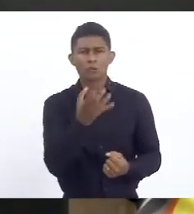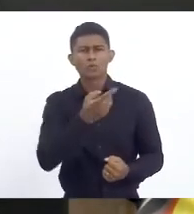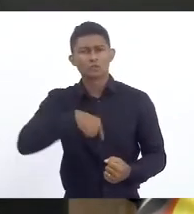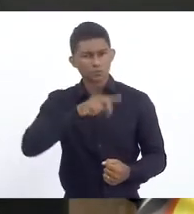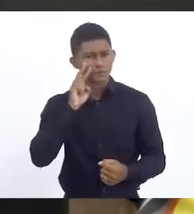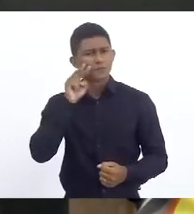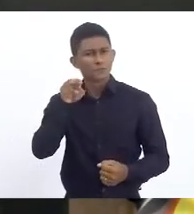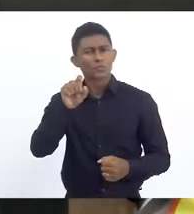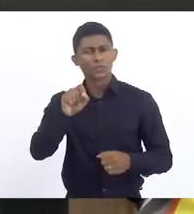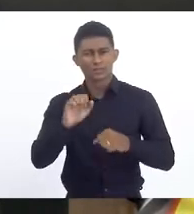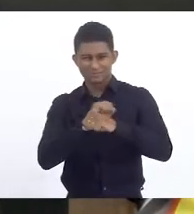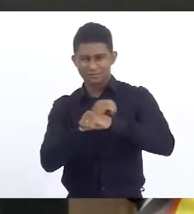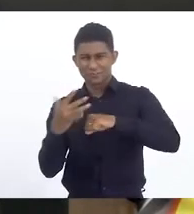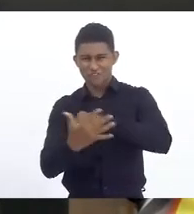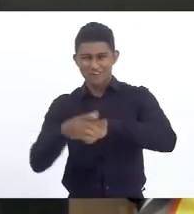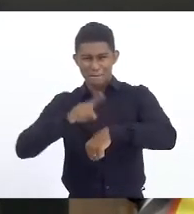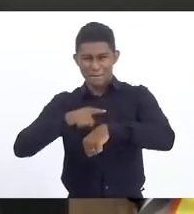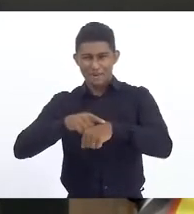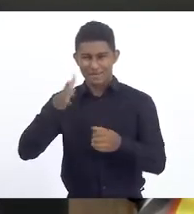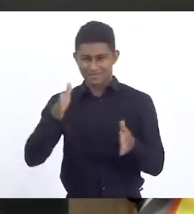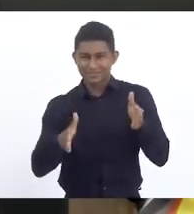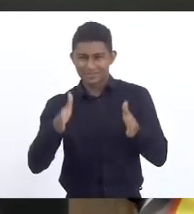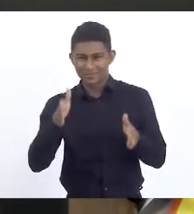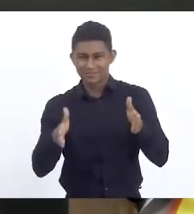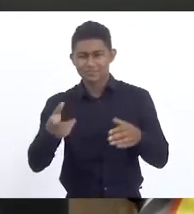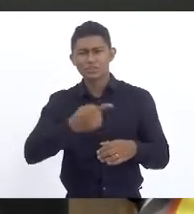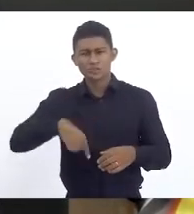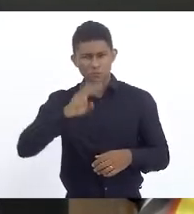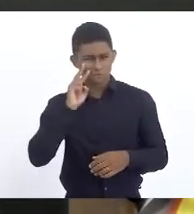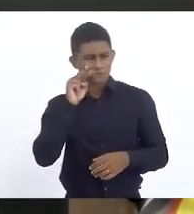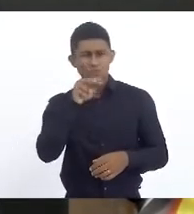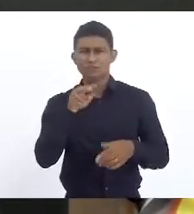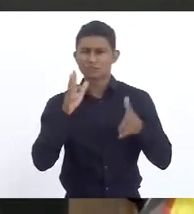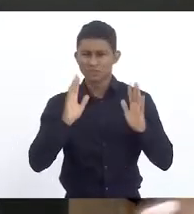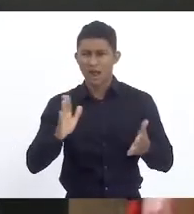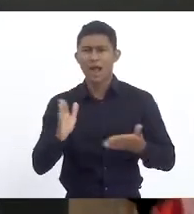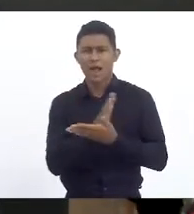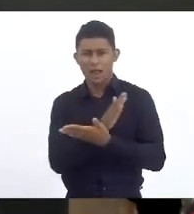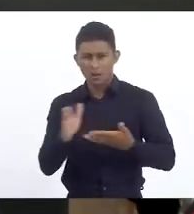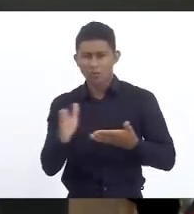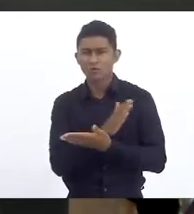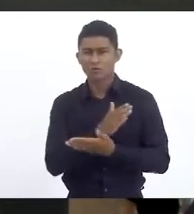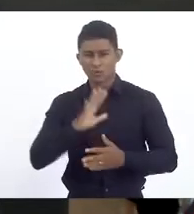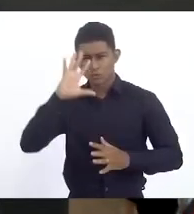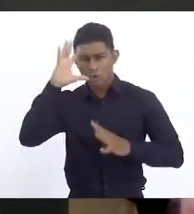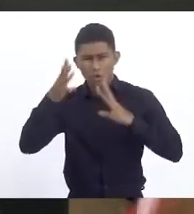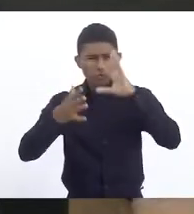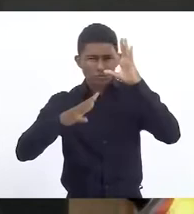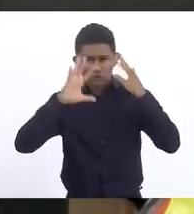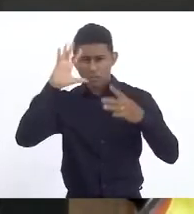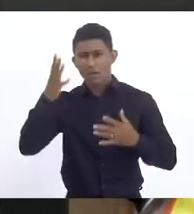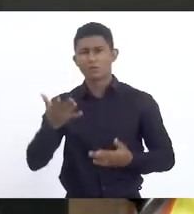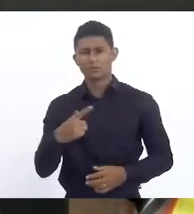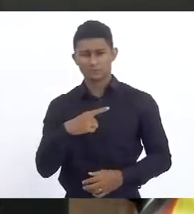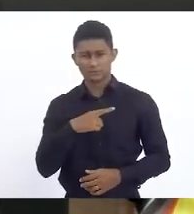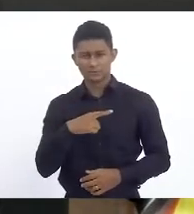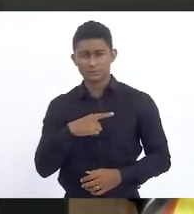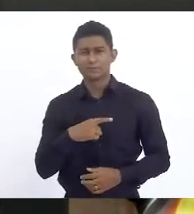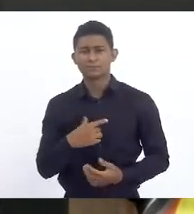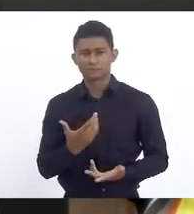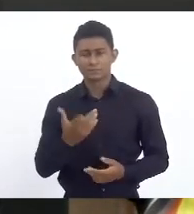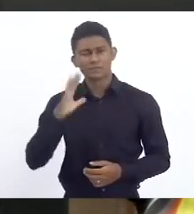pandemia algumas linhas, como o próprio Pronamp, enfim, entre outras soluções que têm sido colocadas como